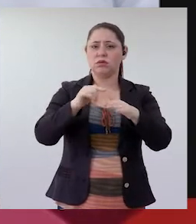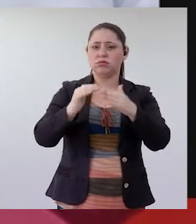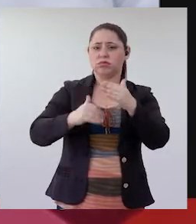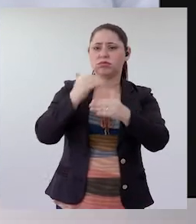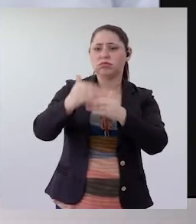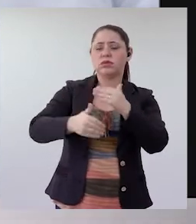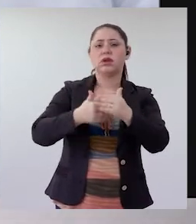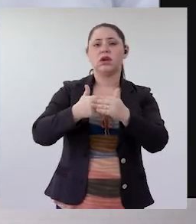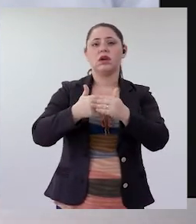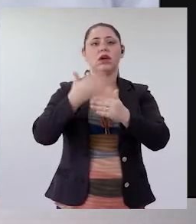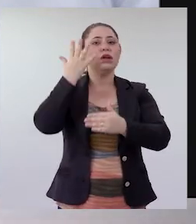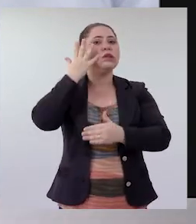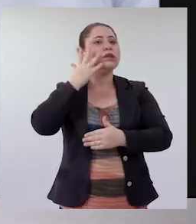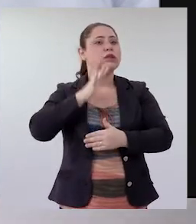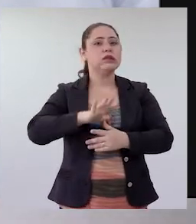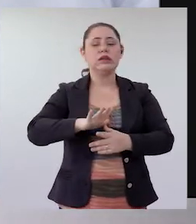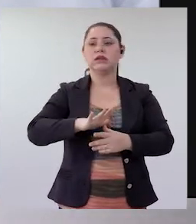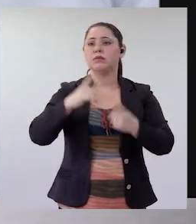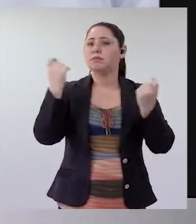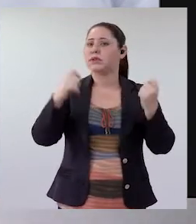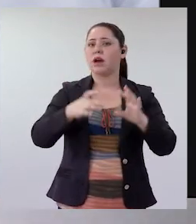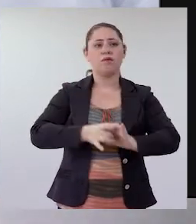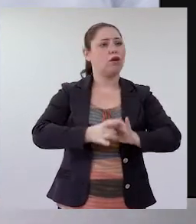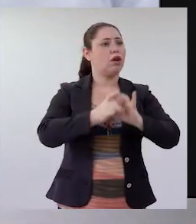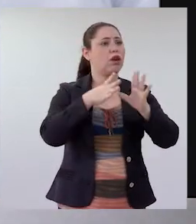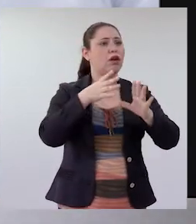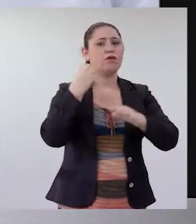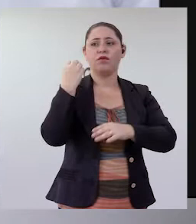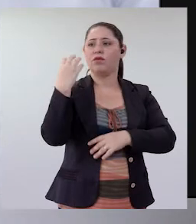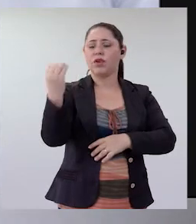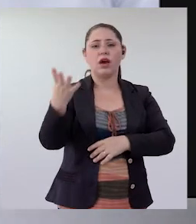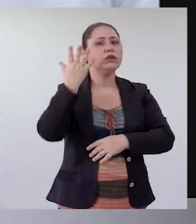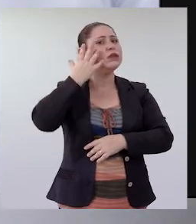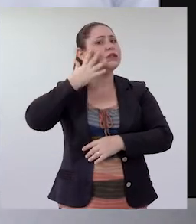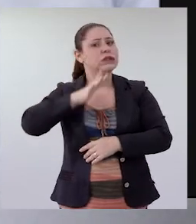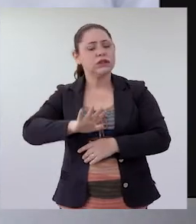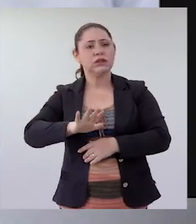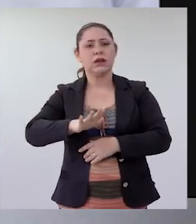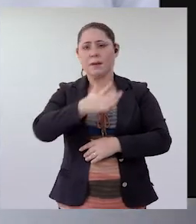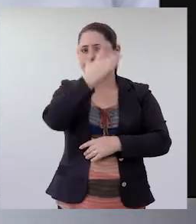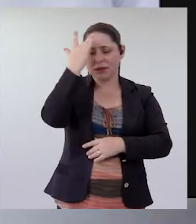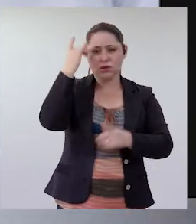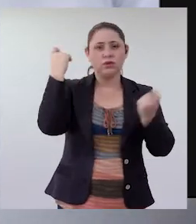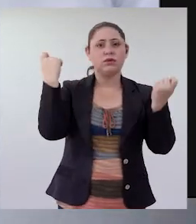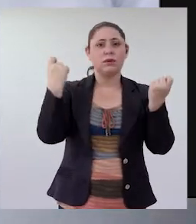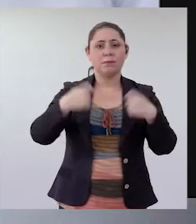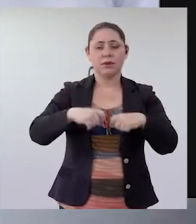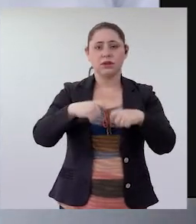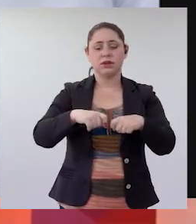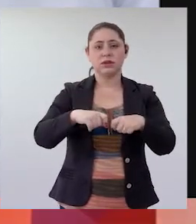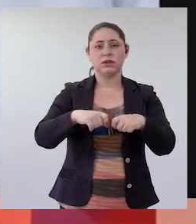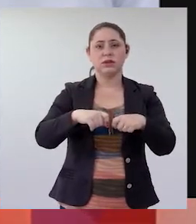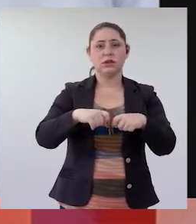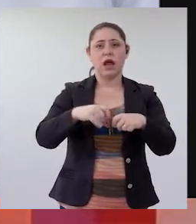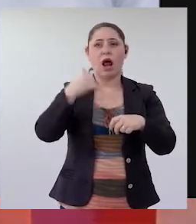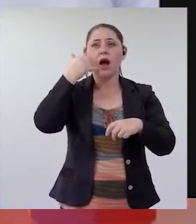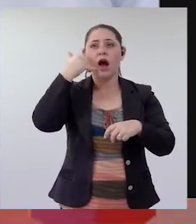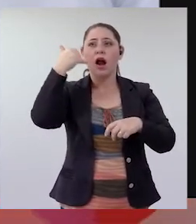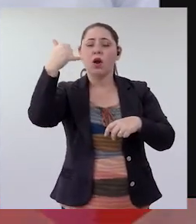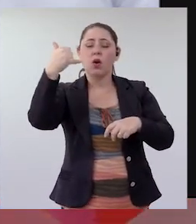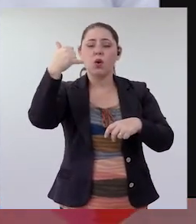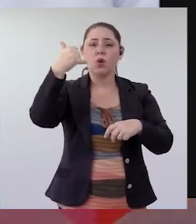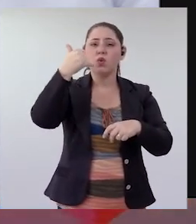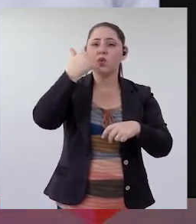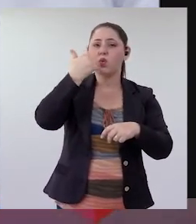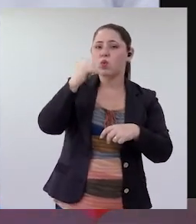continuavam, crianças às vezes, e pais precisavam autorizar a viagem de crianças, pessoas precisavam ligar água,